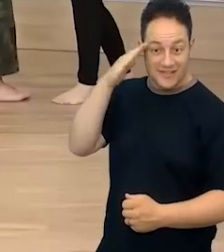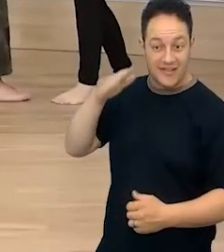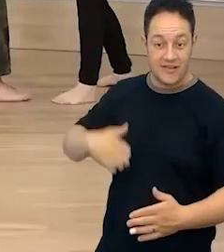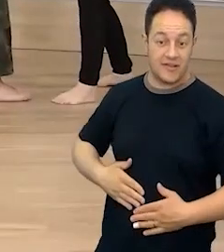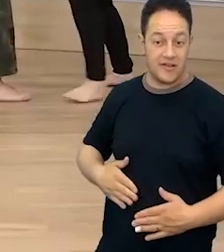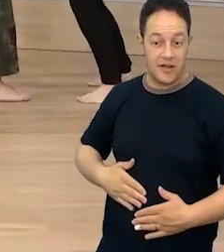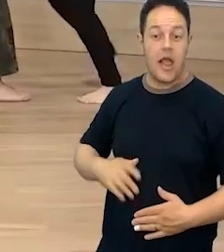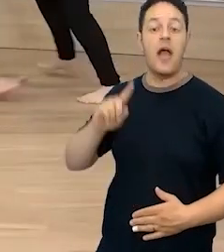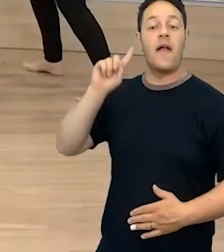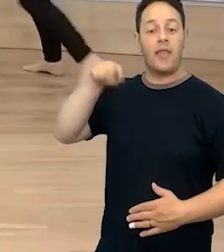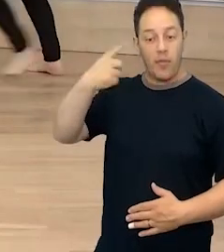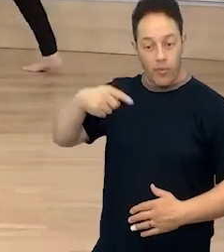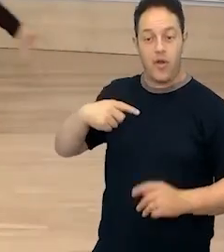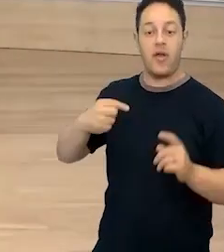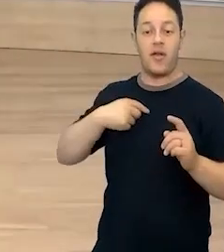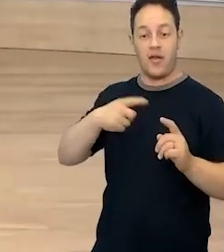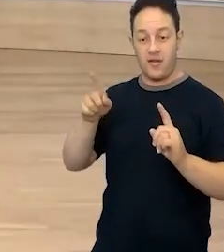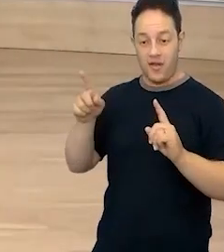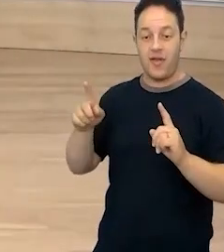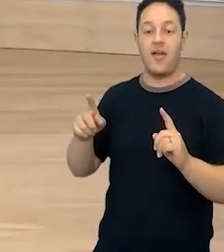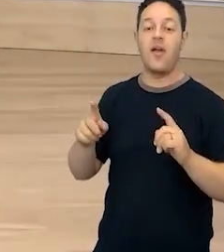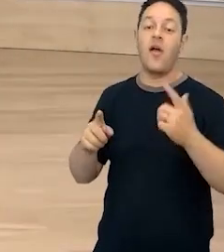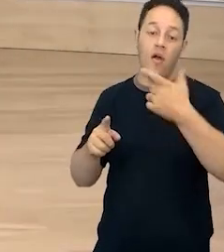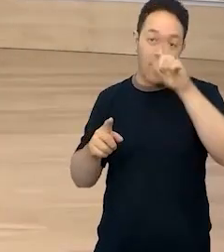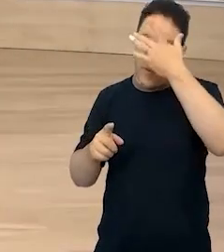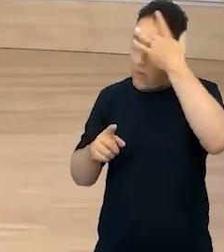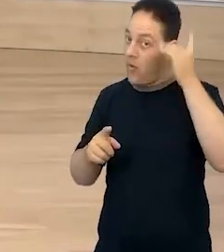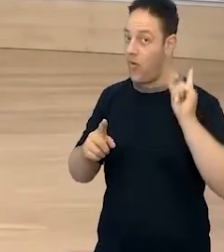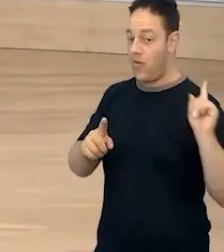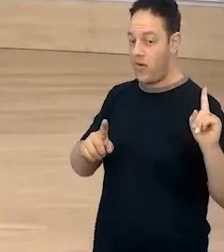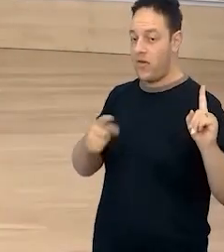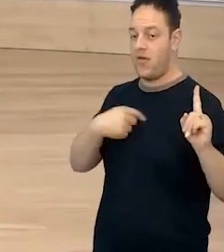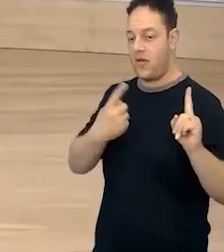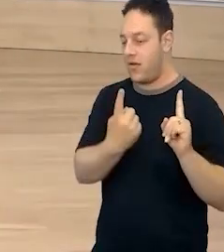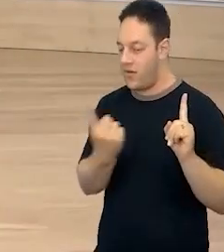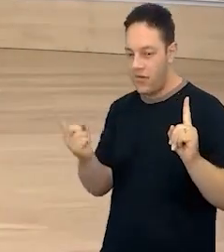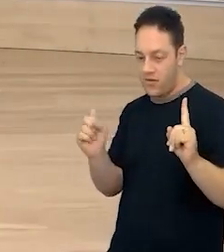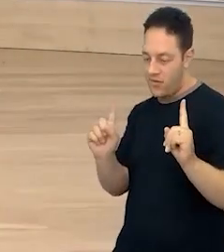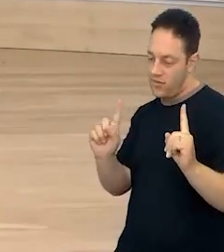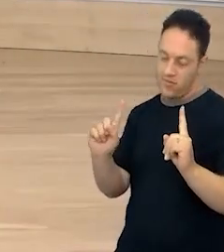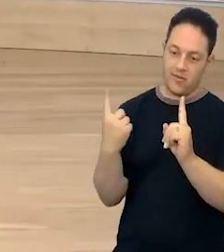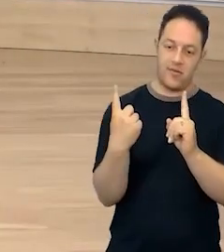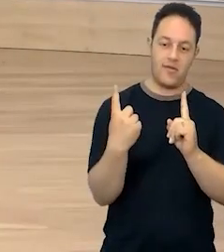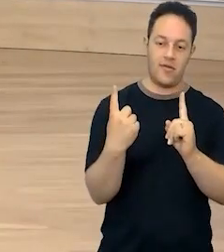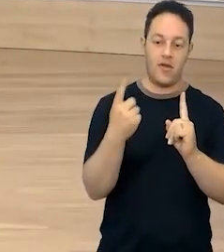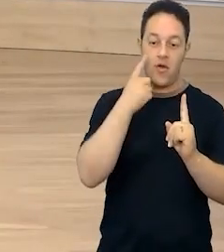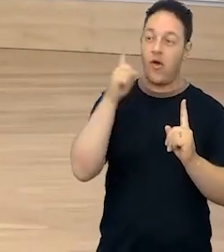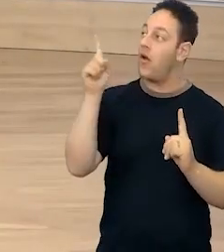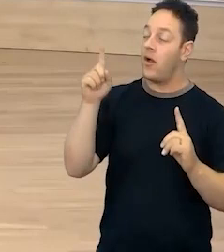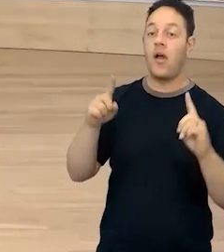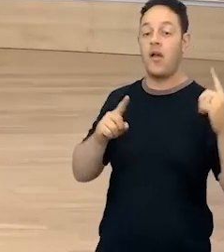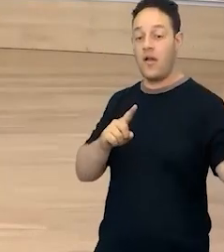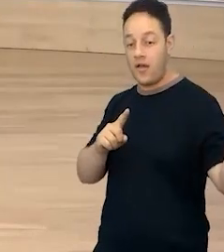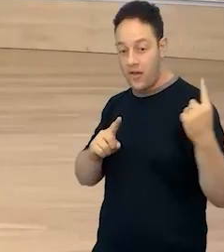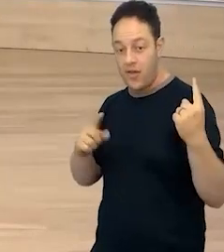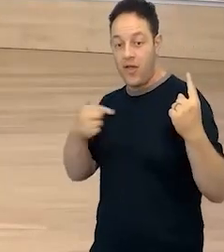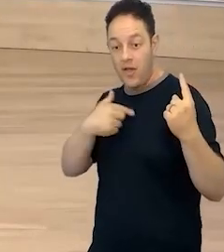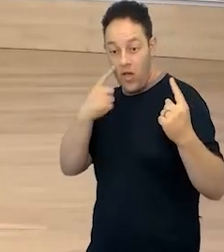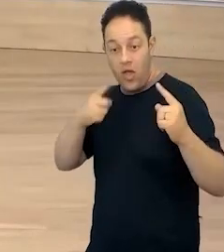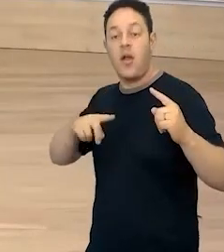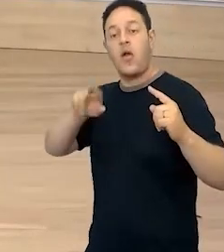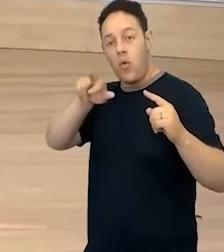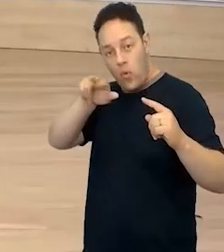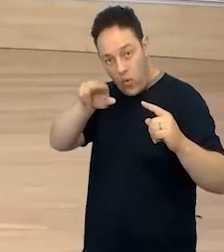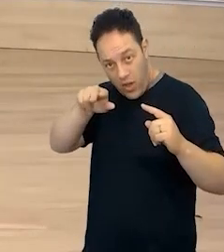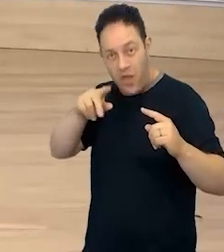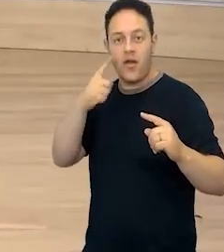Aí eu viro, passa por trás de mim. Ah, já tem outro aqui. Vou fazer idêntico, né? Uhum. Então, essa outra pessoa vai vir, dou um chute,